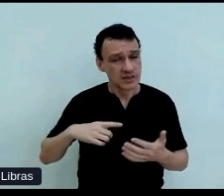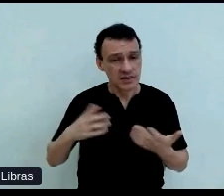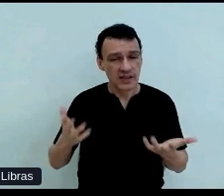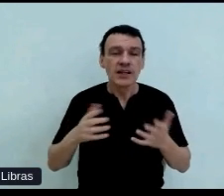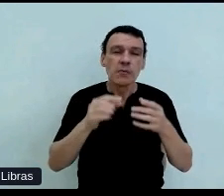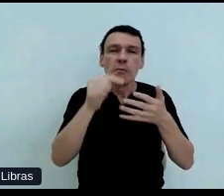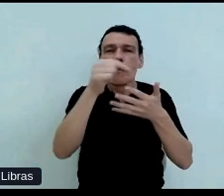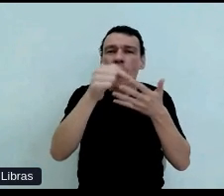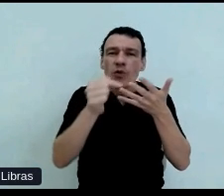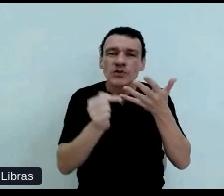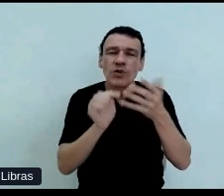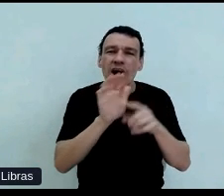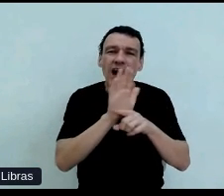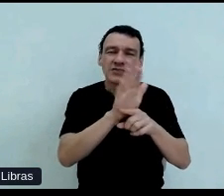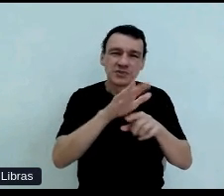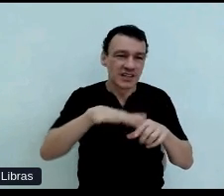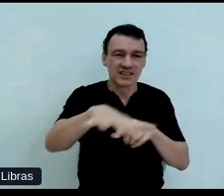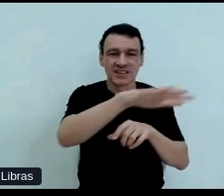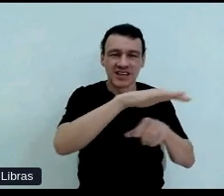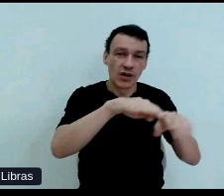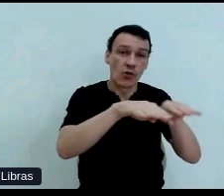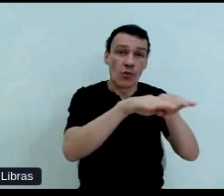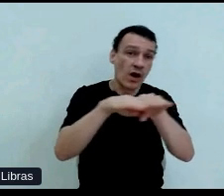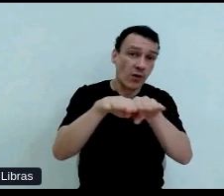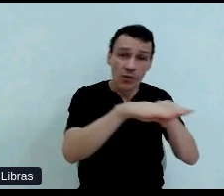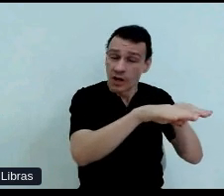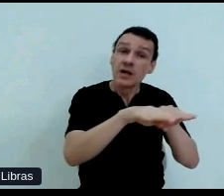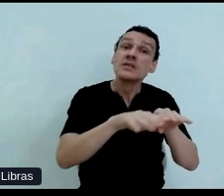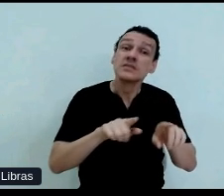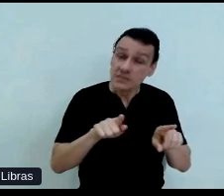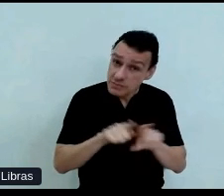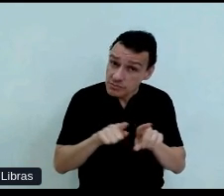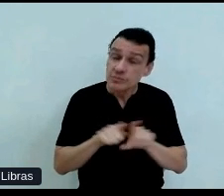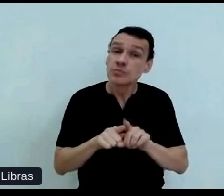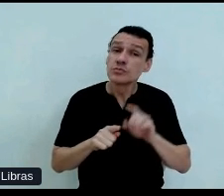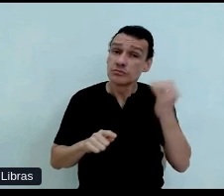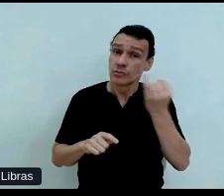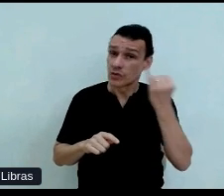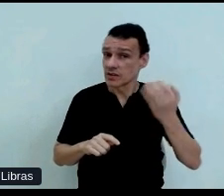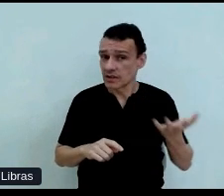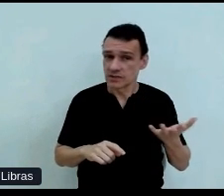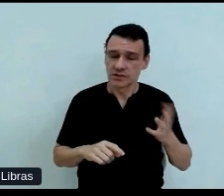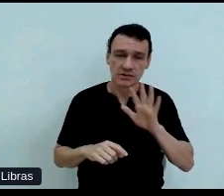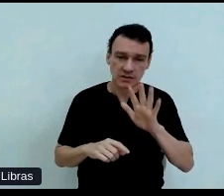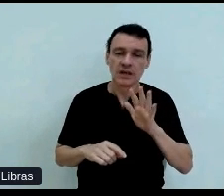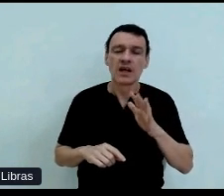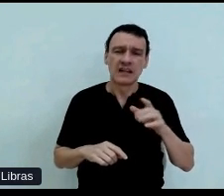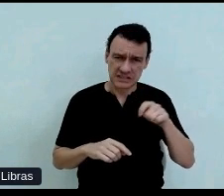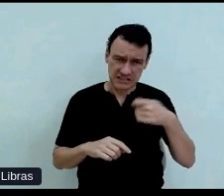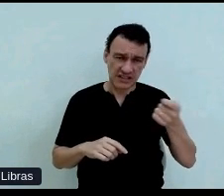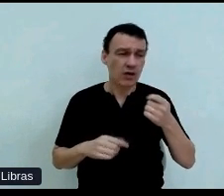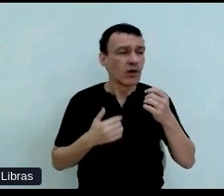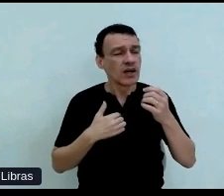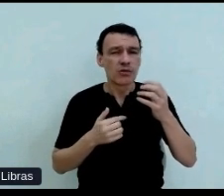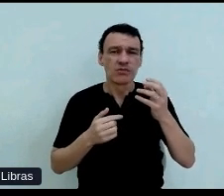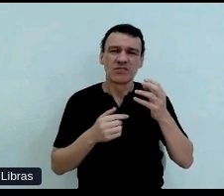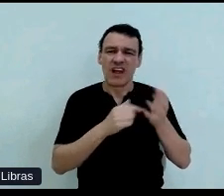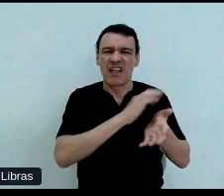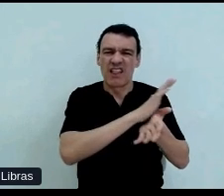trazido tanto na LBI, na Lei Brasileira de Inclusão, quanto na Convenção de Pessoas com Deficiência,